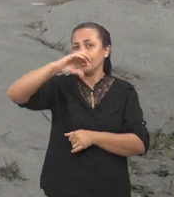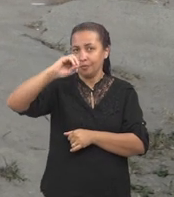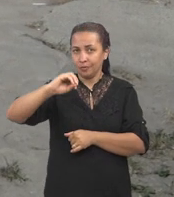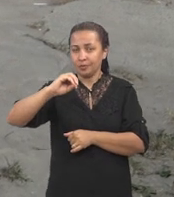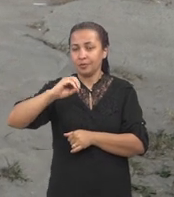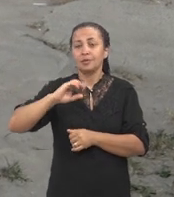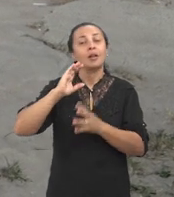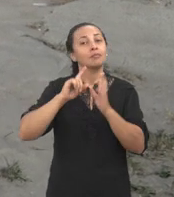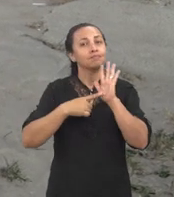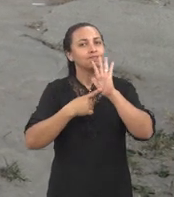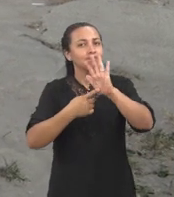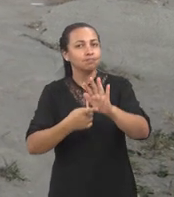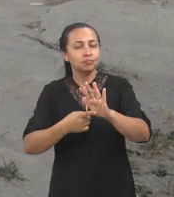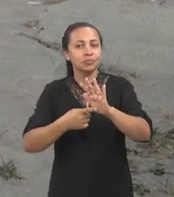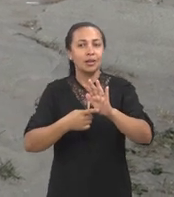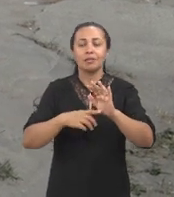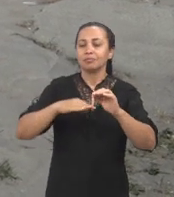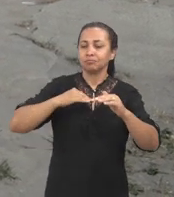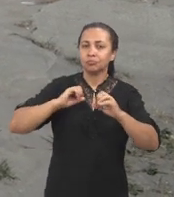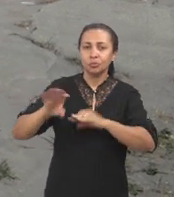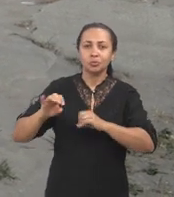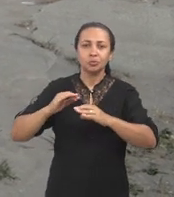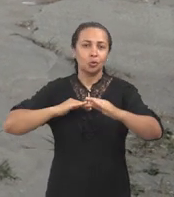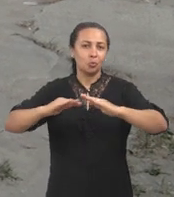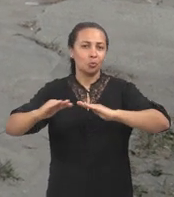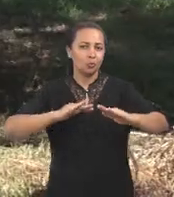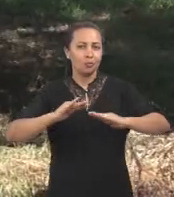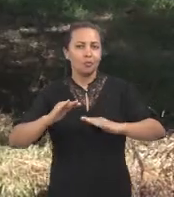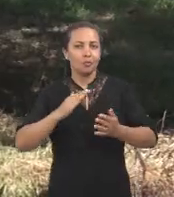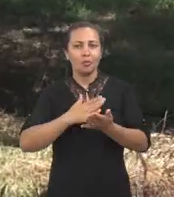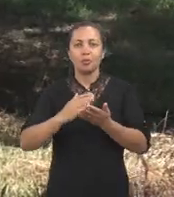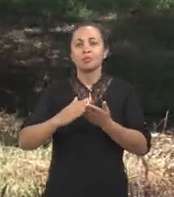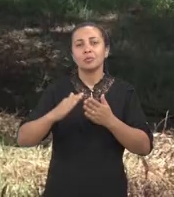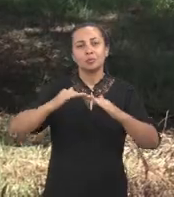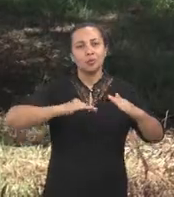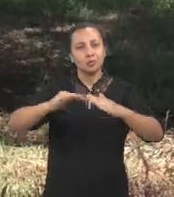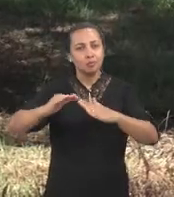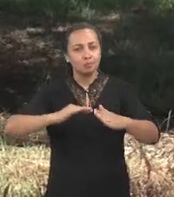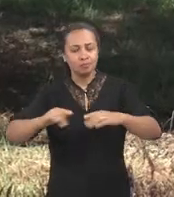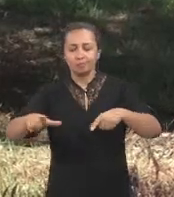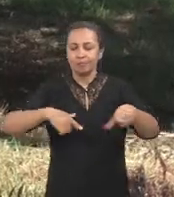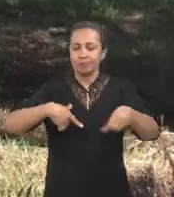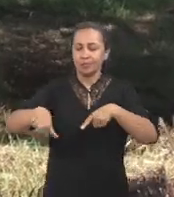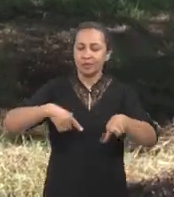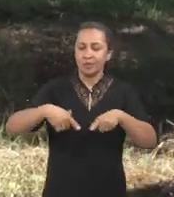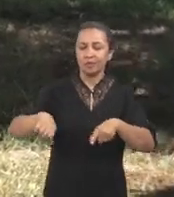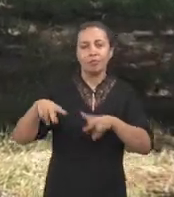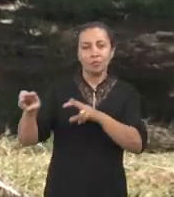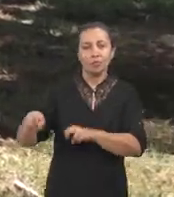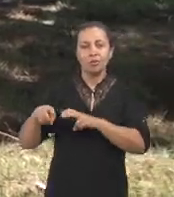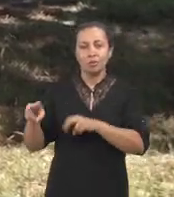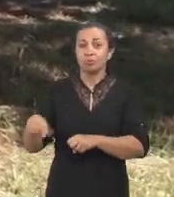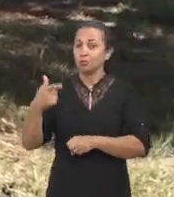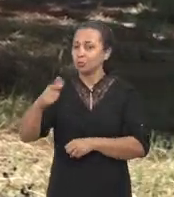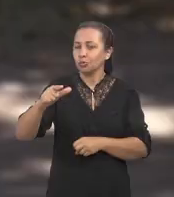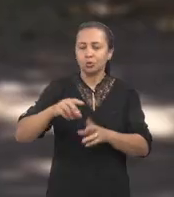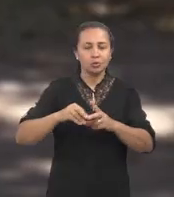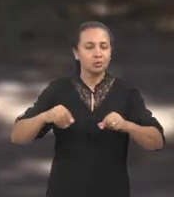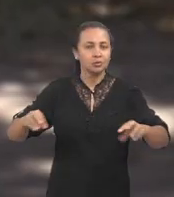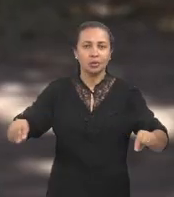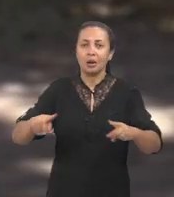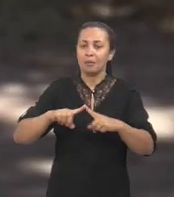vivenciar essa reivindicação desses movimentos iniciando né pelo movimento dos Trabalhadores Rurais sem terra